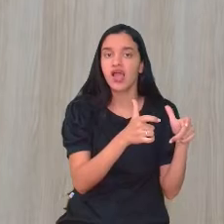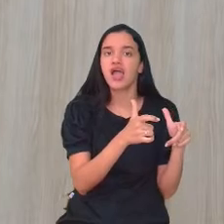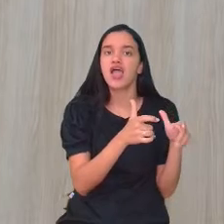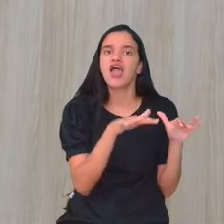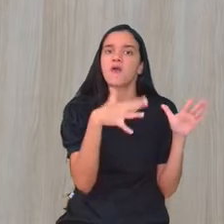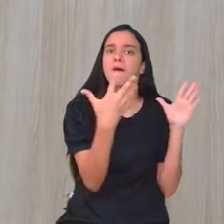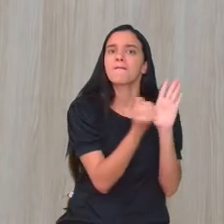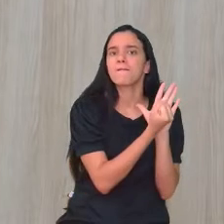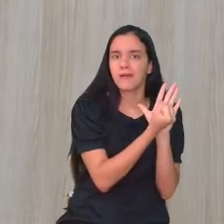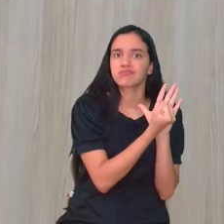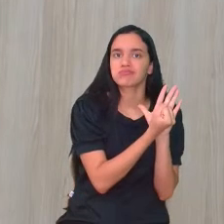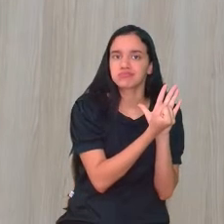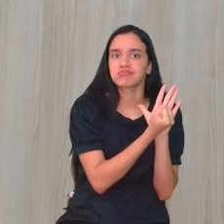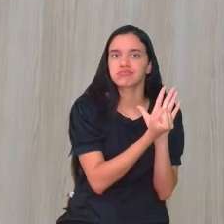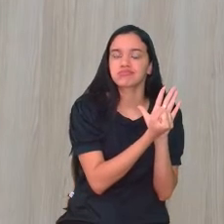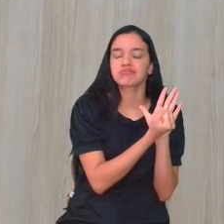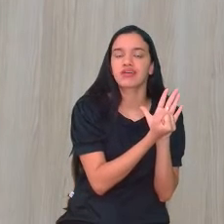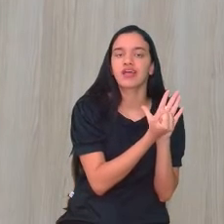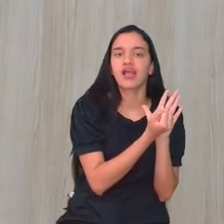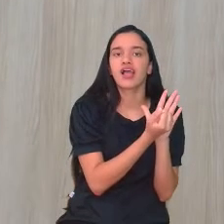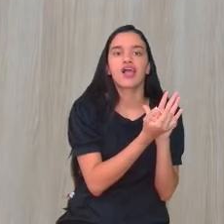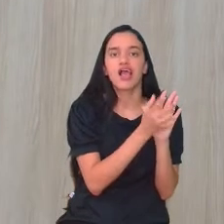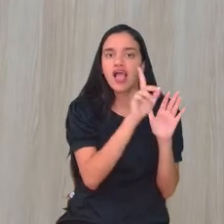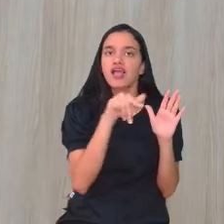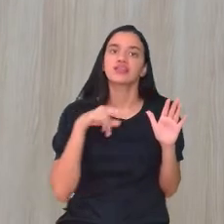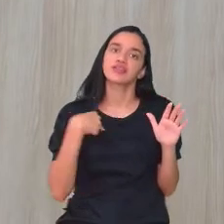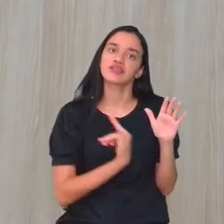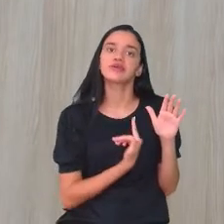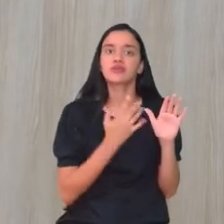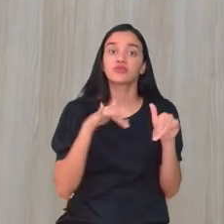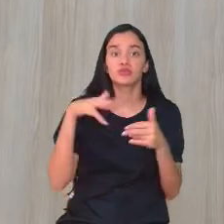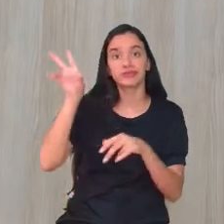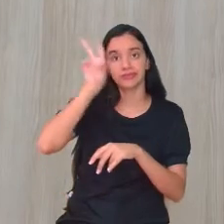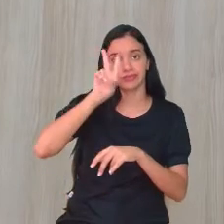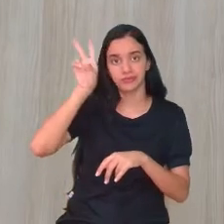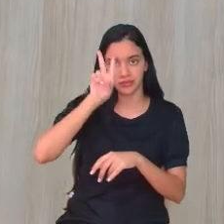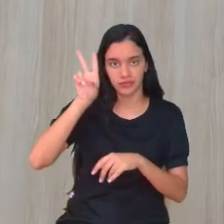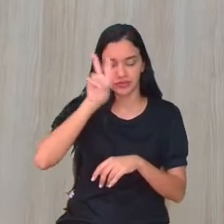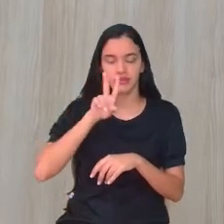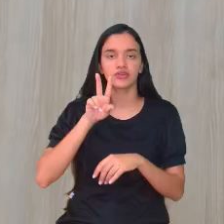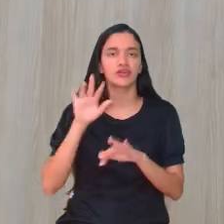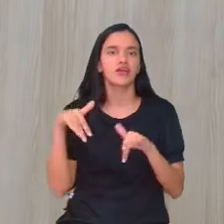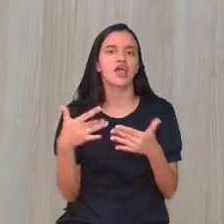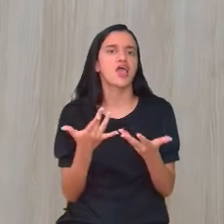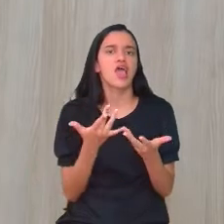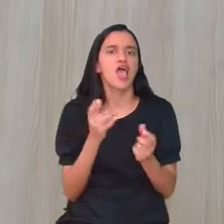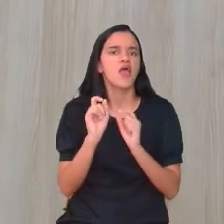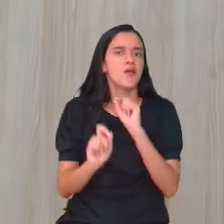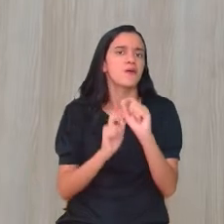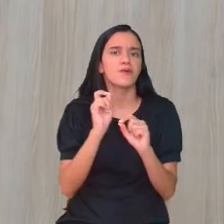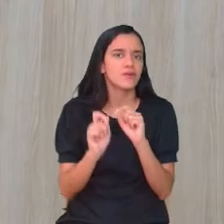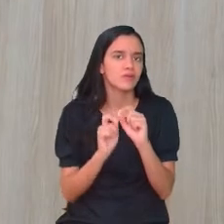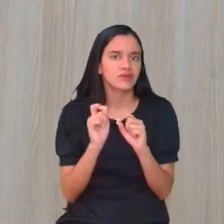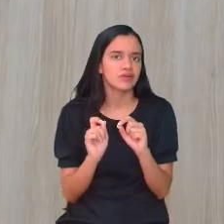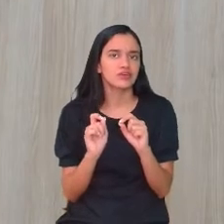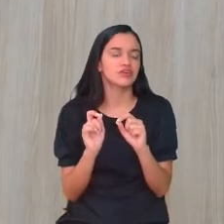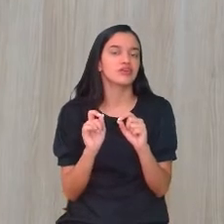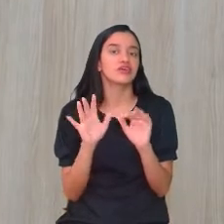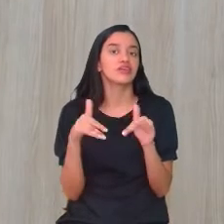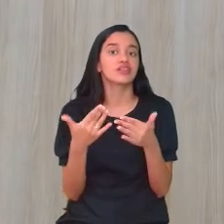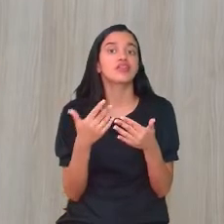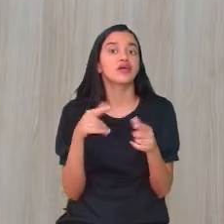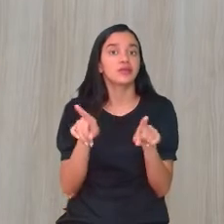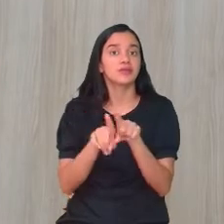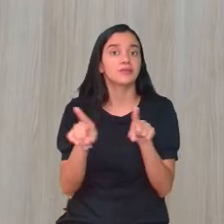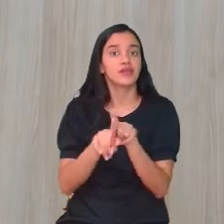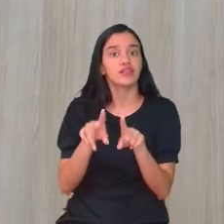muito nociva, né, na nossa história, né? É uma mancha, né, na